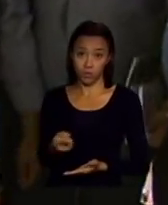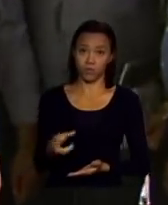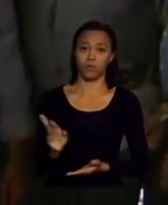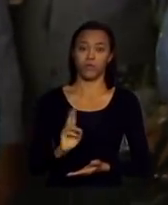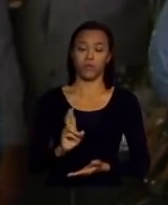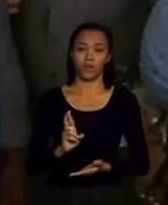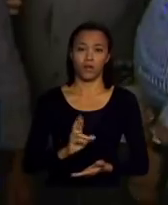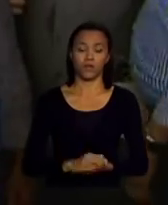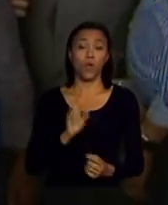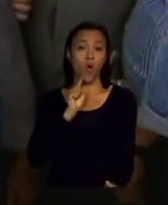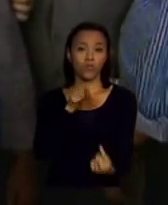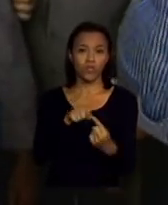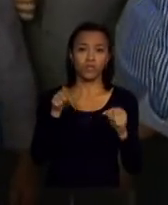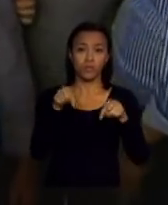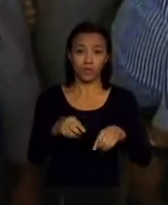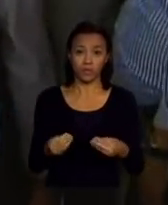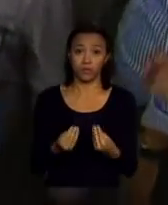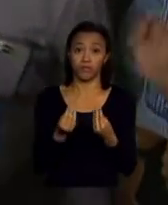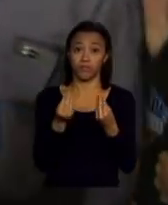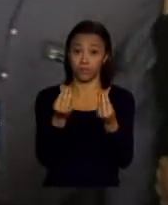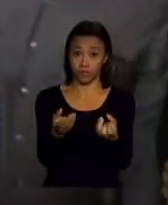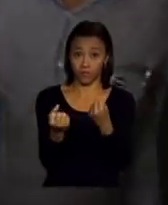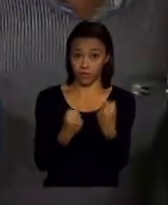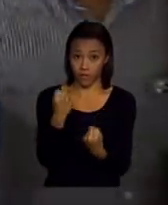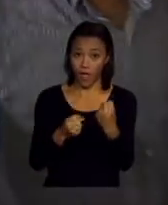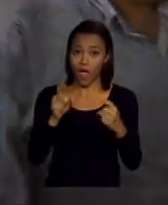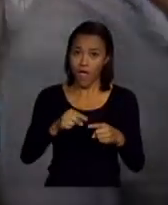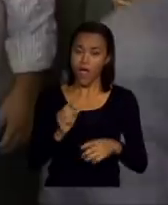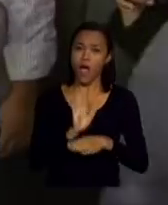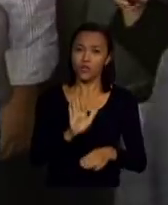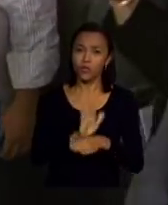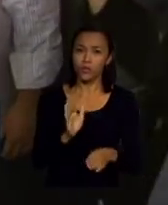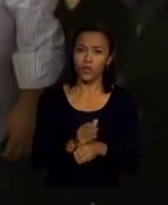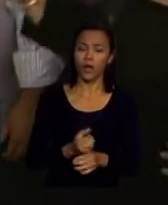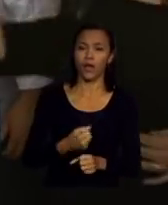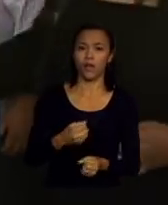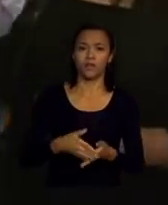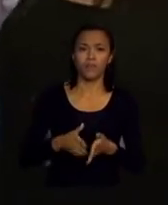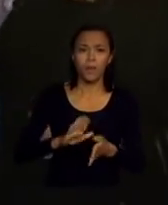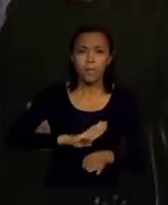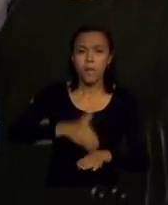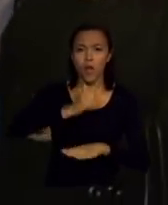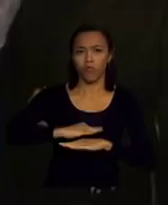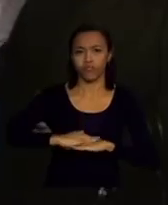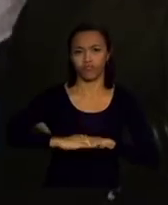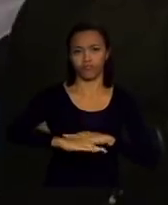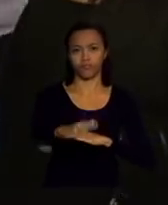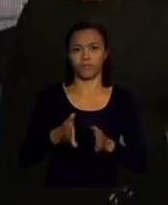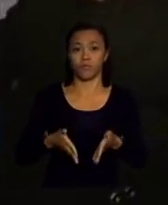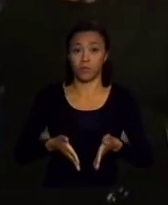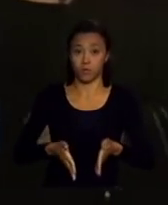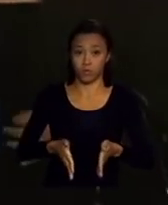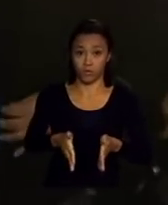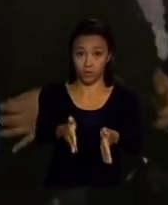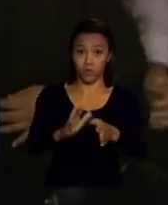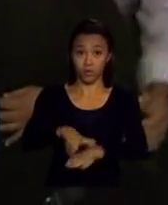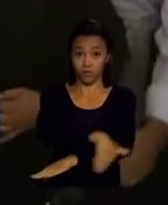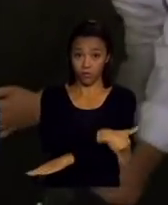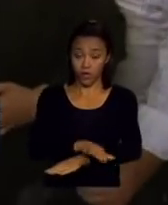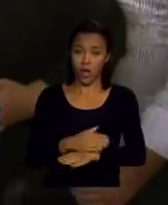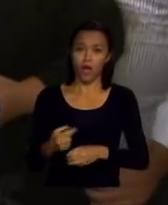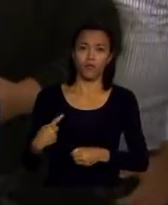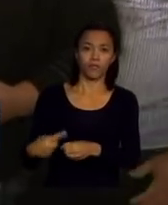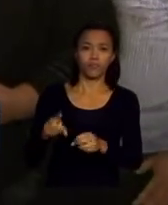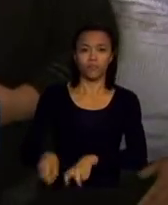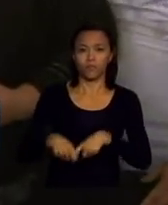R$ 4.400.000. O objetivo é reestruturar as vias vicinais para melhorar o transporte da produção rural de municípios